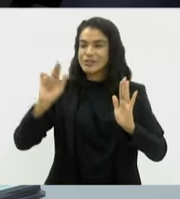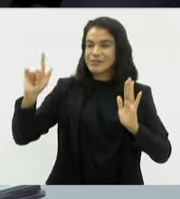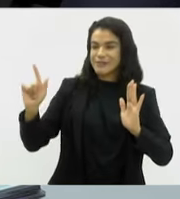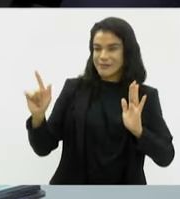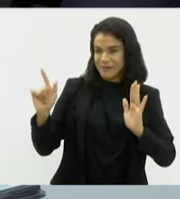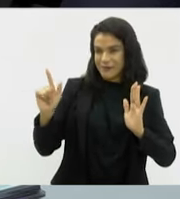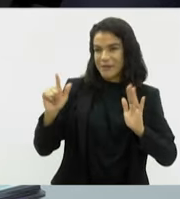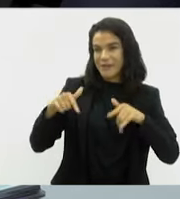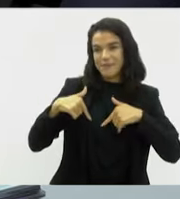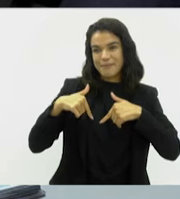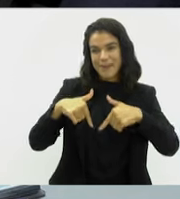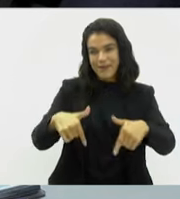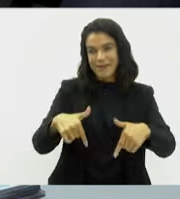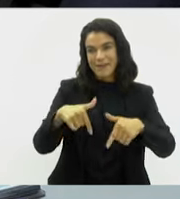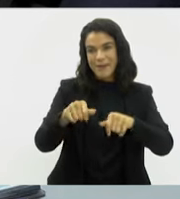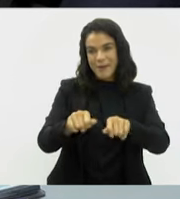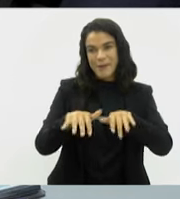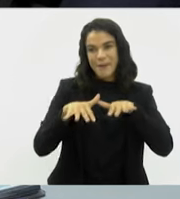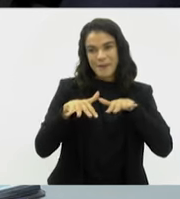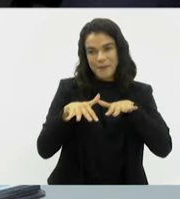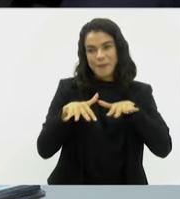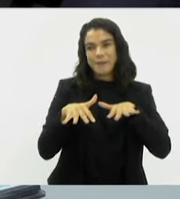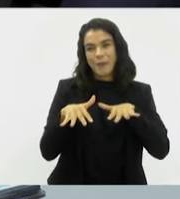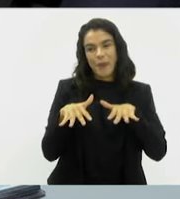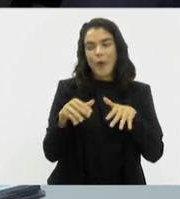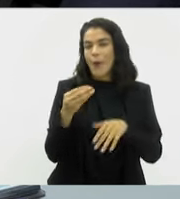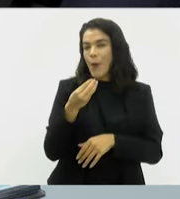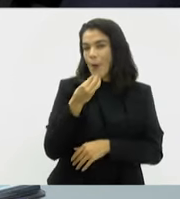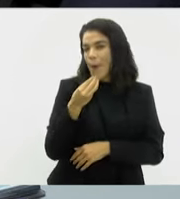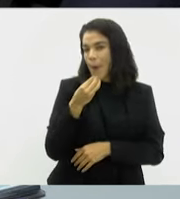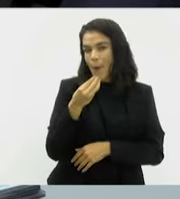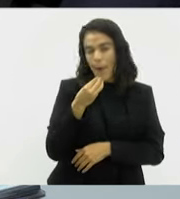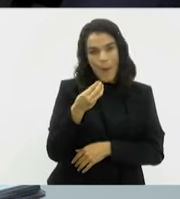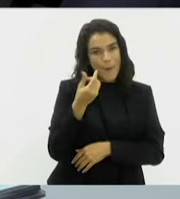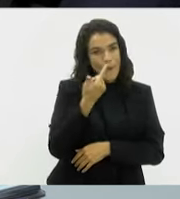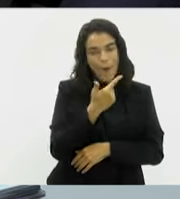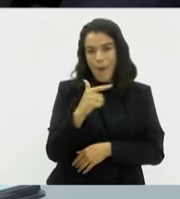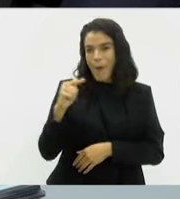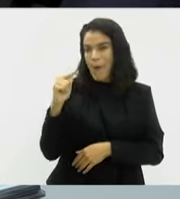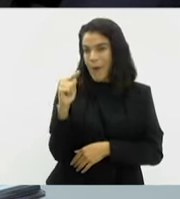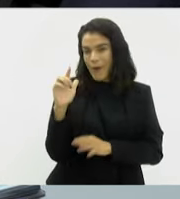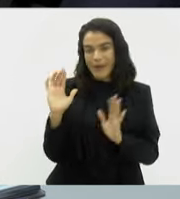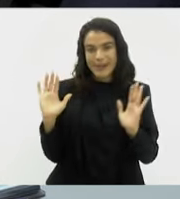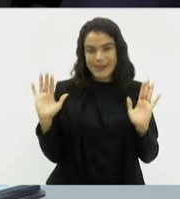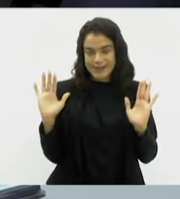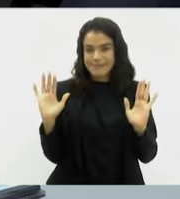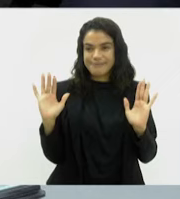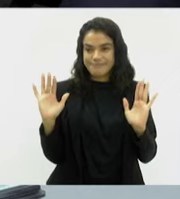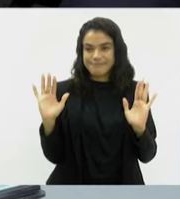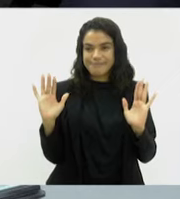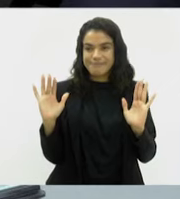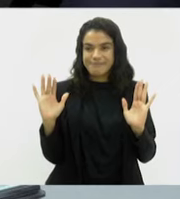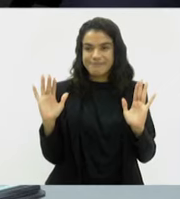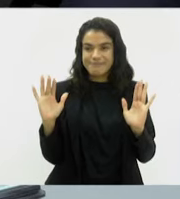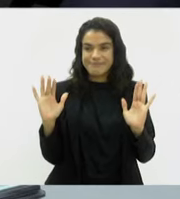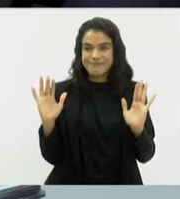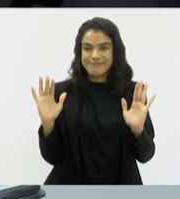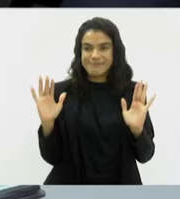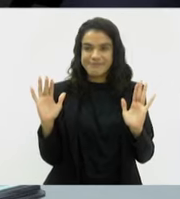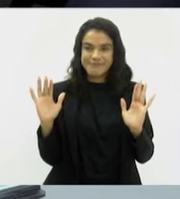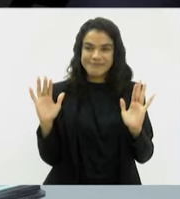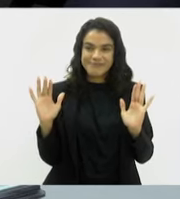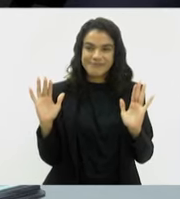no plenário, você, então, sem sombra de dúvidas, entende de outra forma aquilo que está escrito, né?